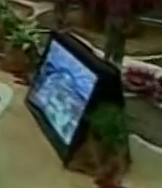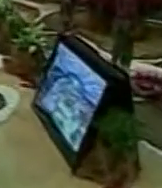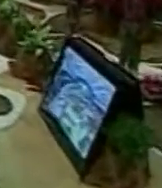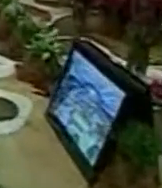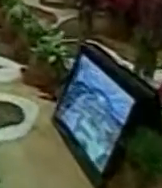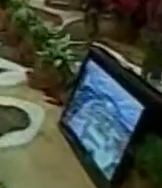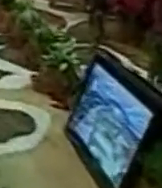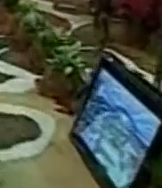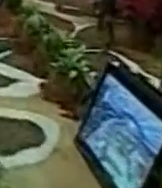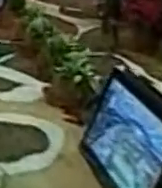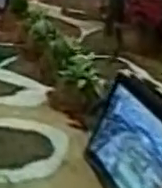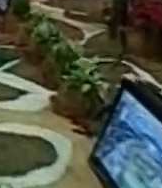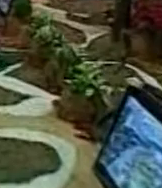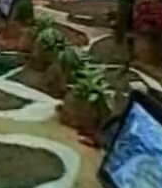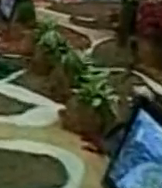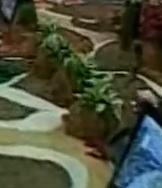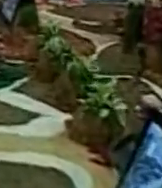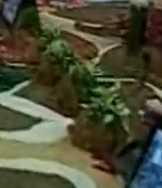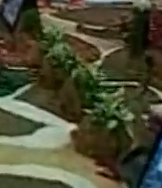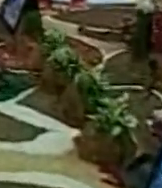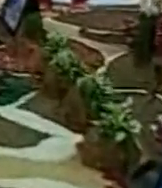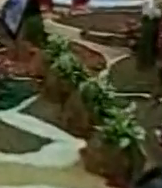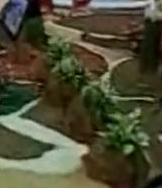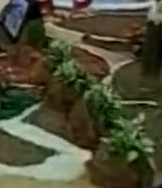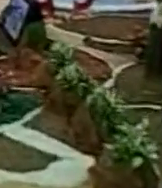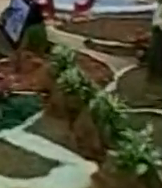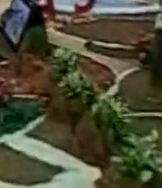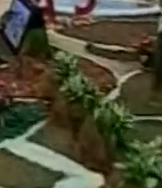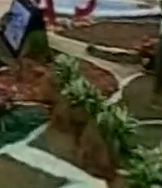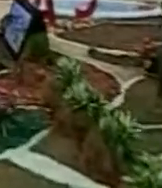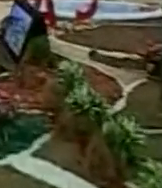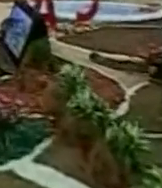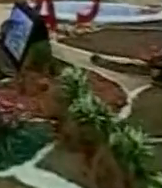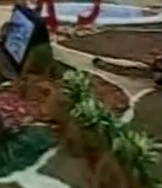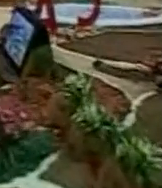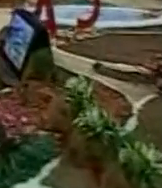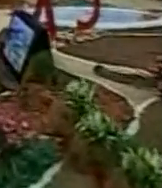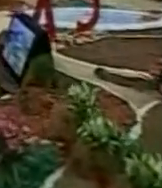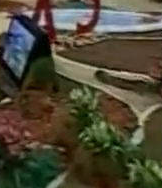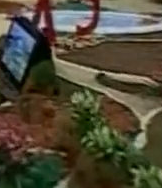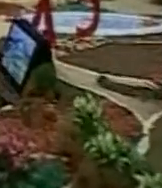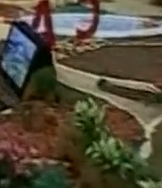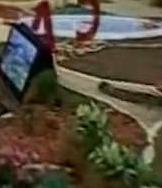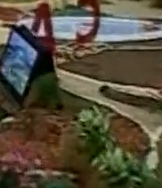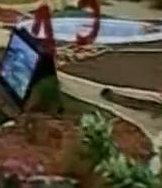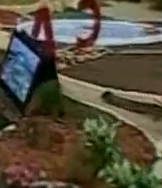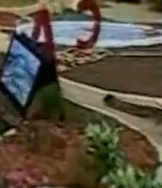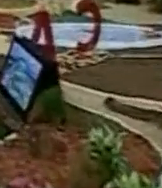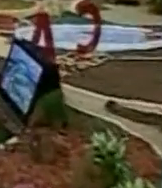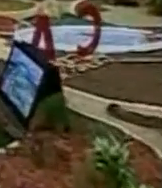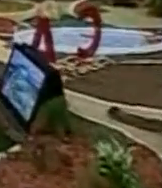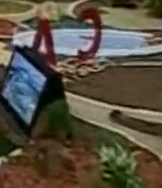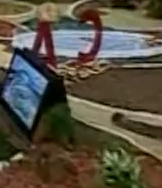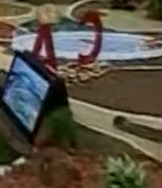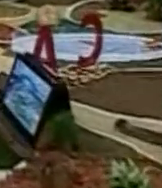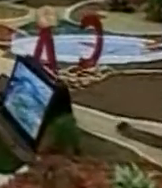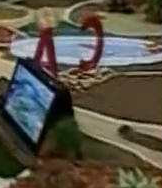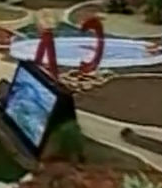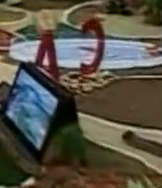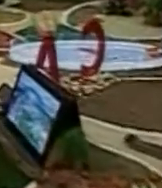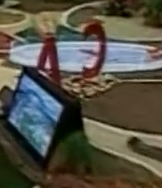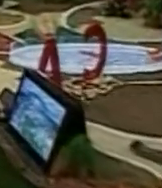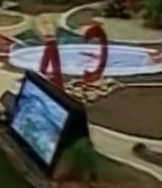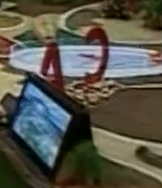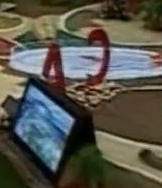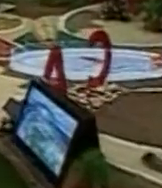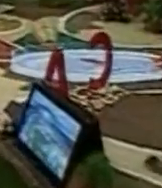lança formalmente, institucionalmente, nossa comunidade de Estados latino-americanos e caribenhos,